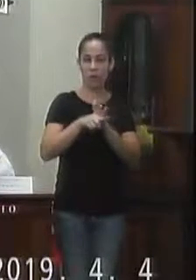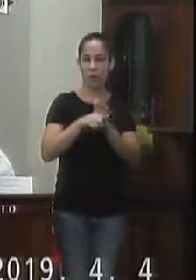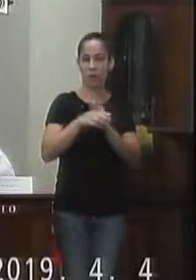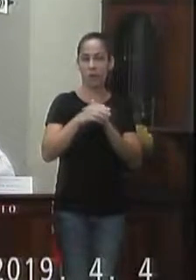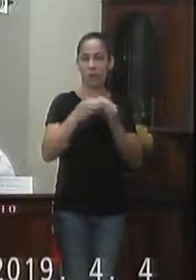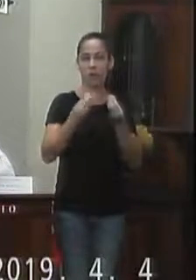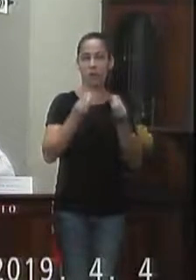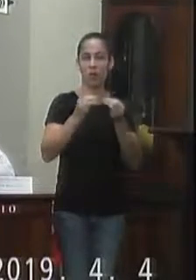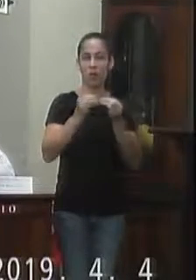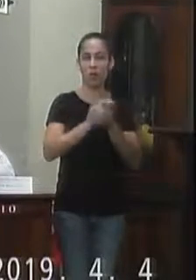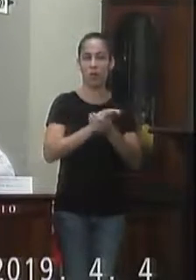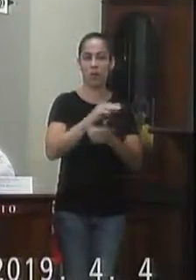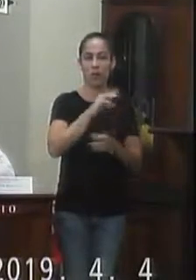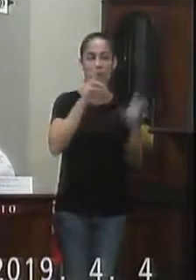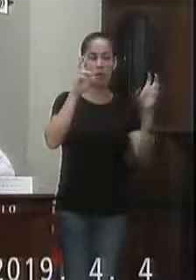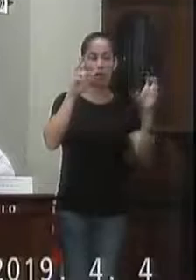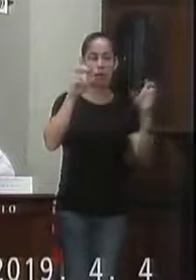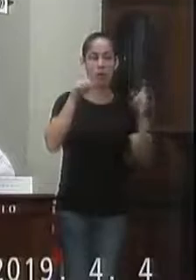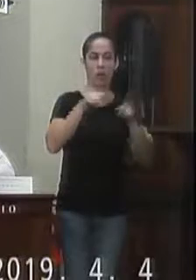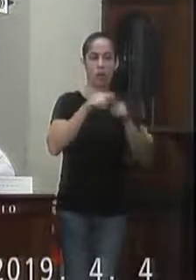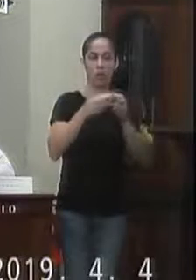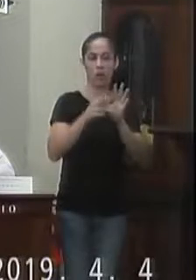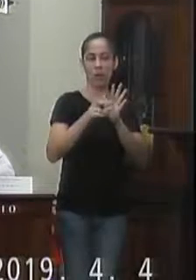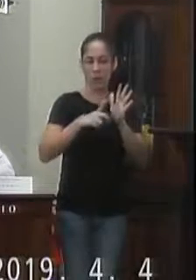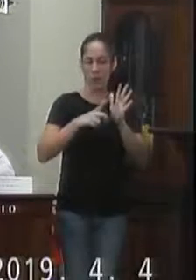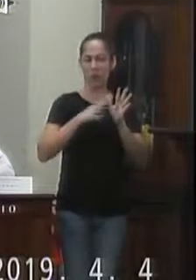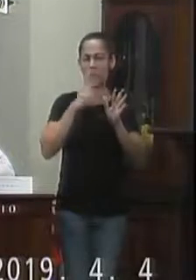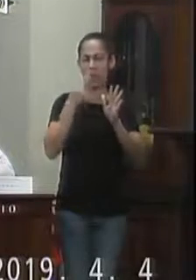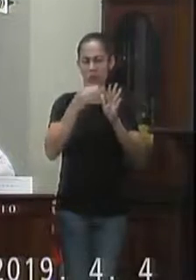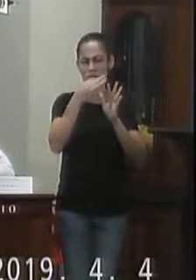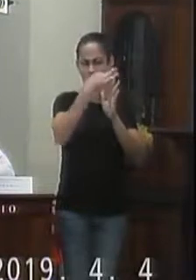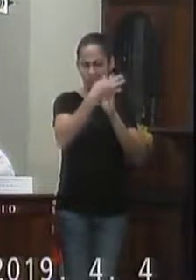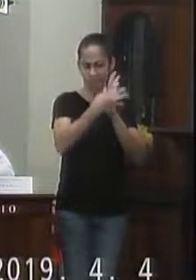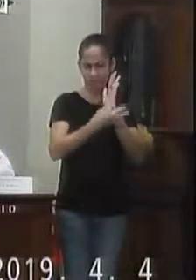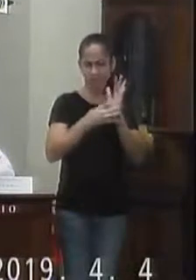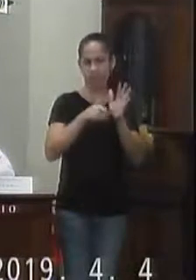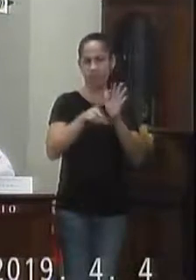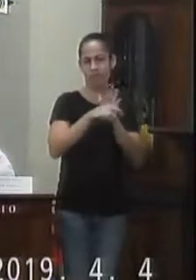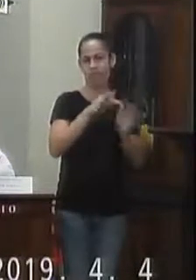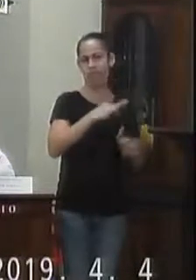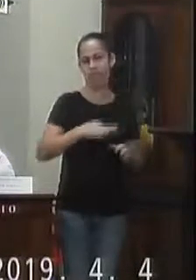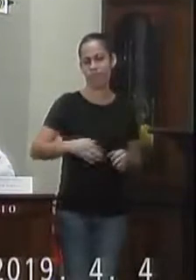da constitucionalidade, a matéria em questão encontra-se respaldo no artigo 4 da Lei Federal